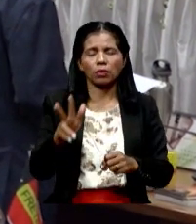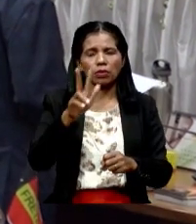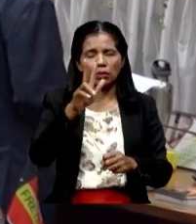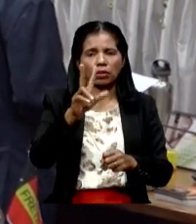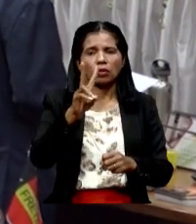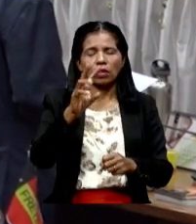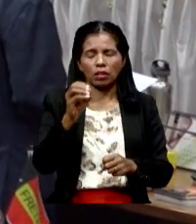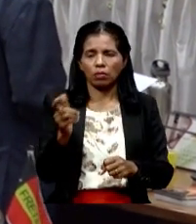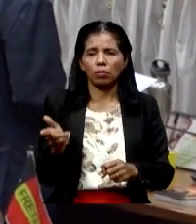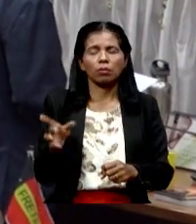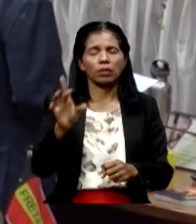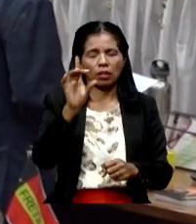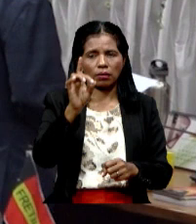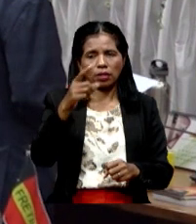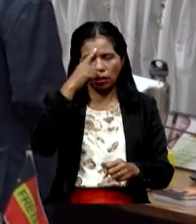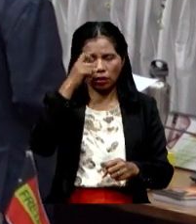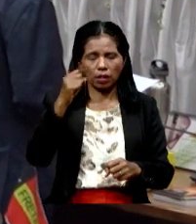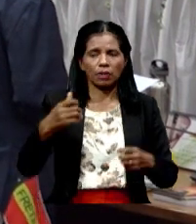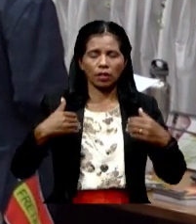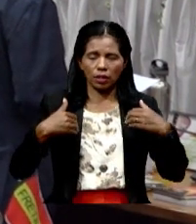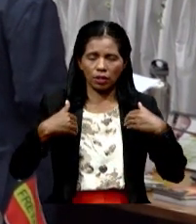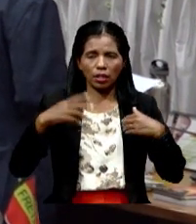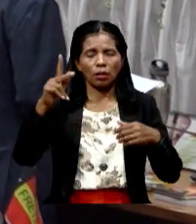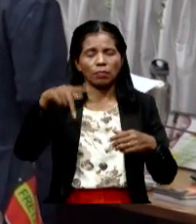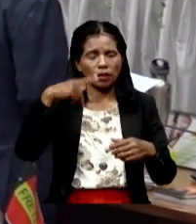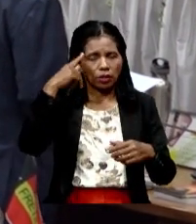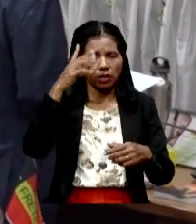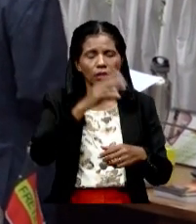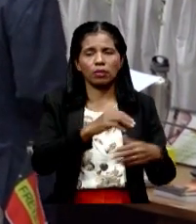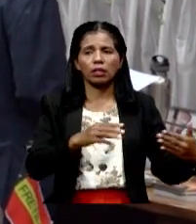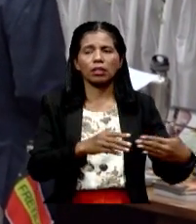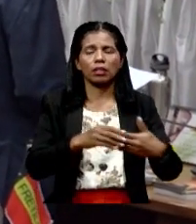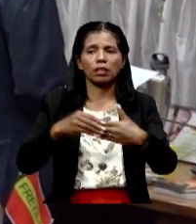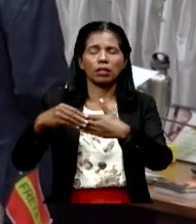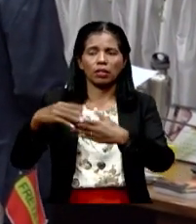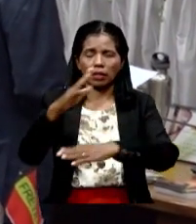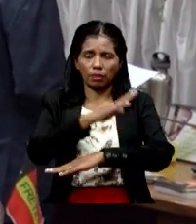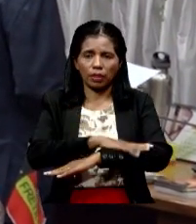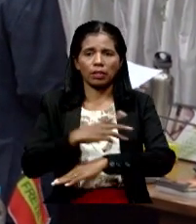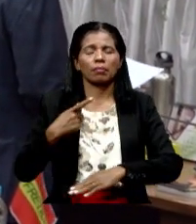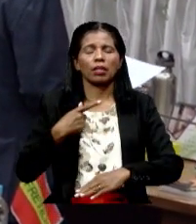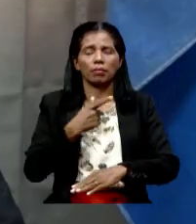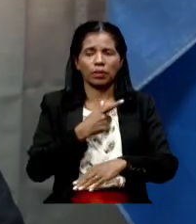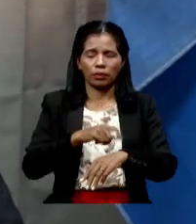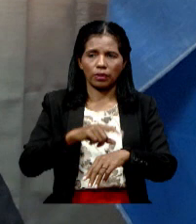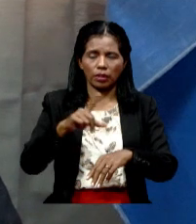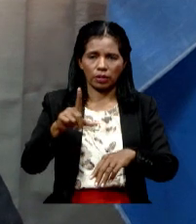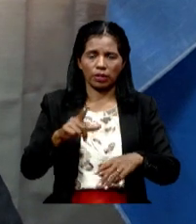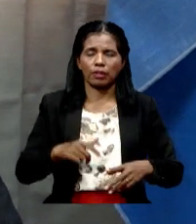rua rua nulu resin walu tambah iha kapasidade politika ho di lidera meza parlamentu. Por